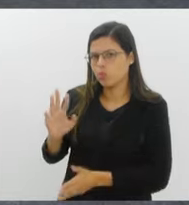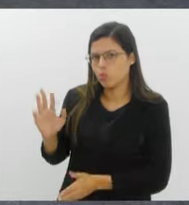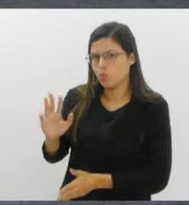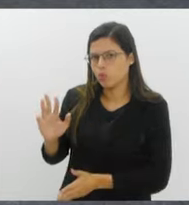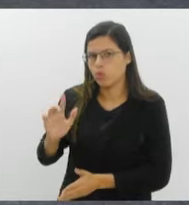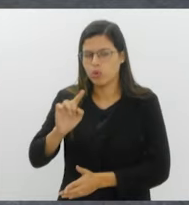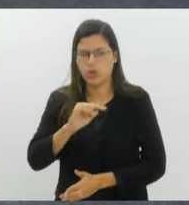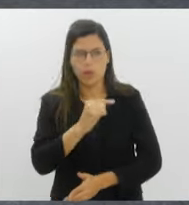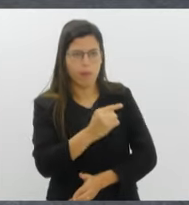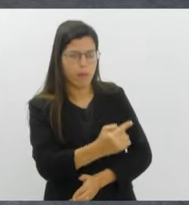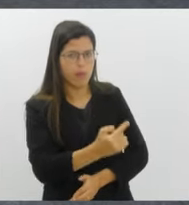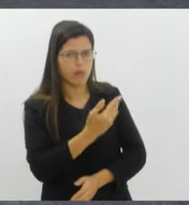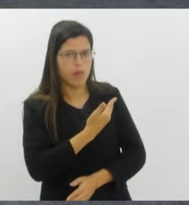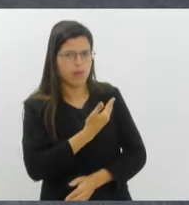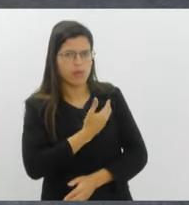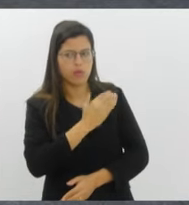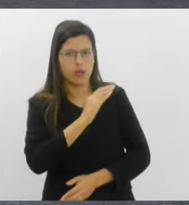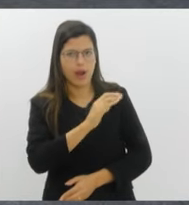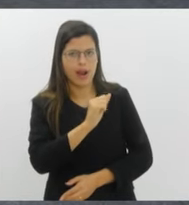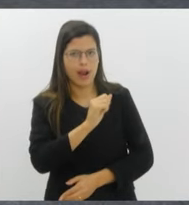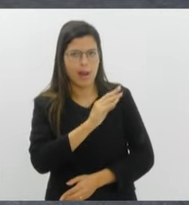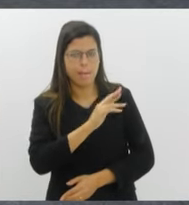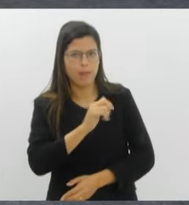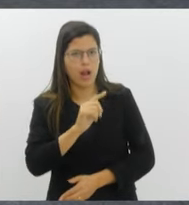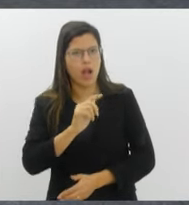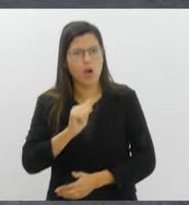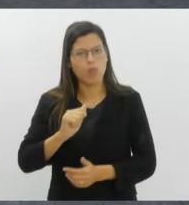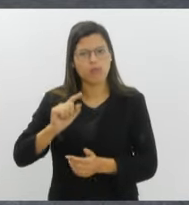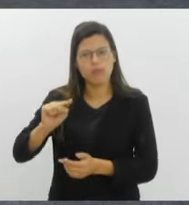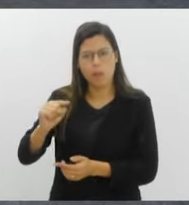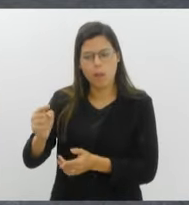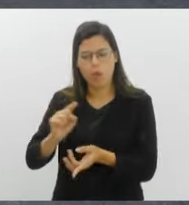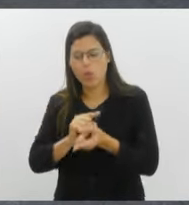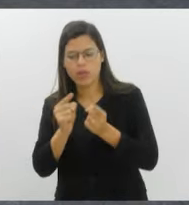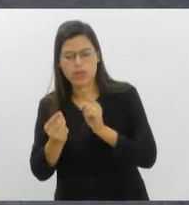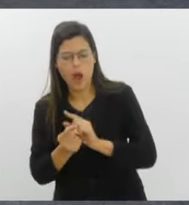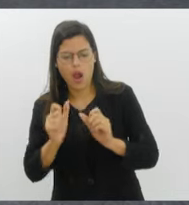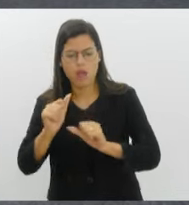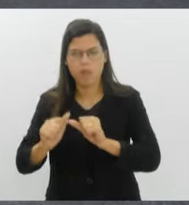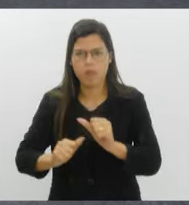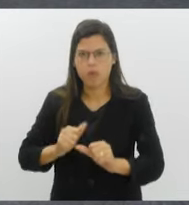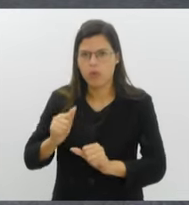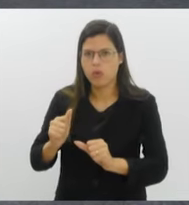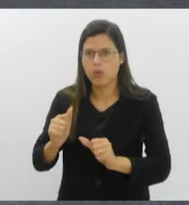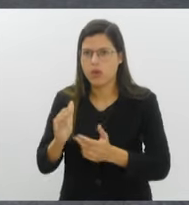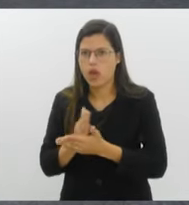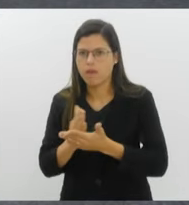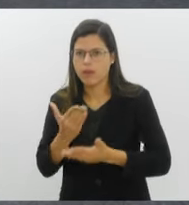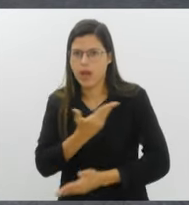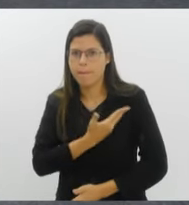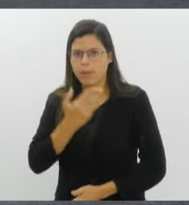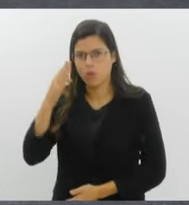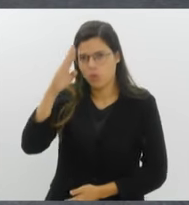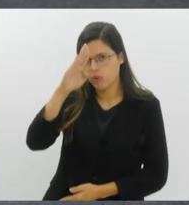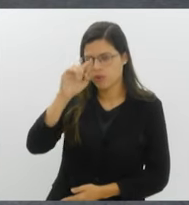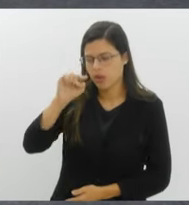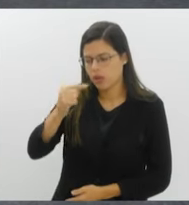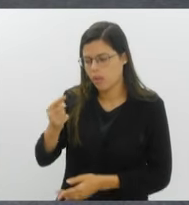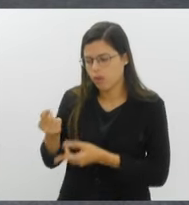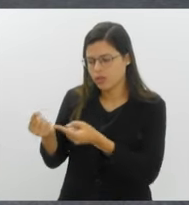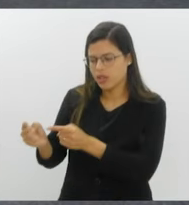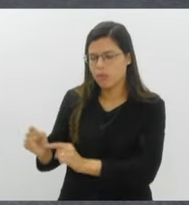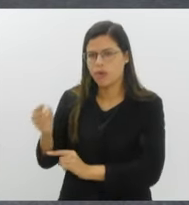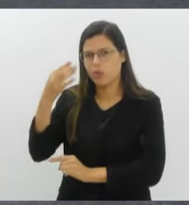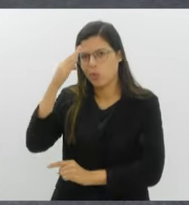ora são amigos de César Maia, ora são inimigos, ora são amigos de Bolsonaro, ora são inimigos de Bolsonaro, como nesse momento.